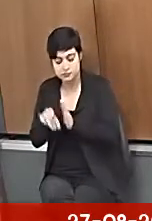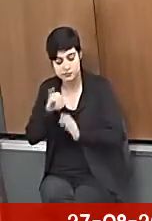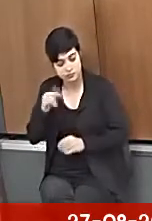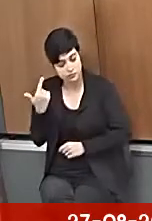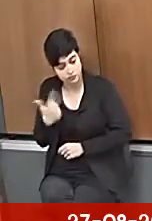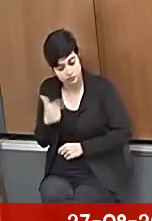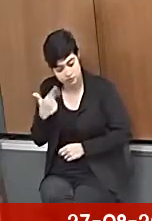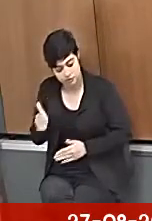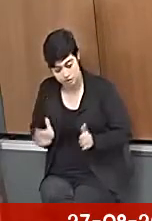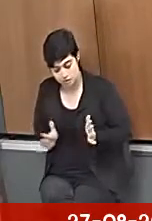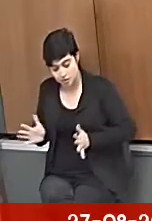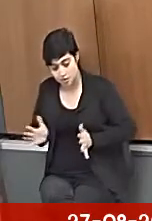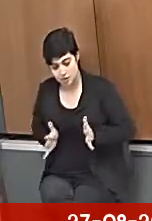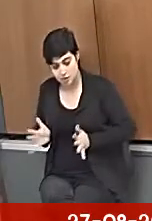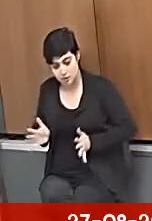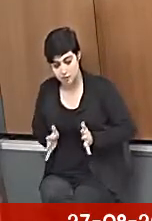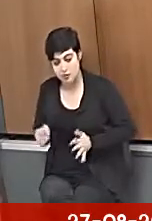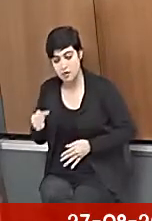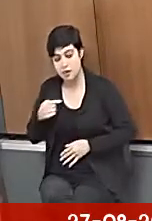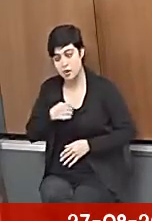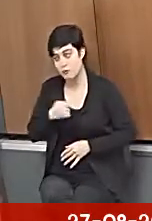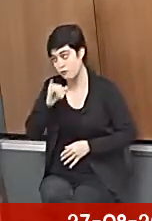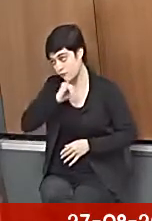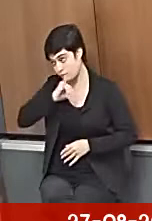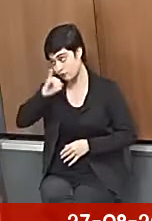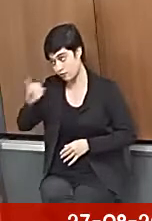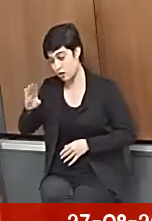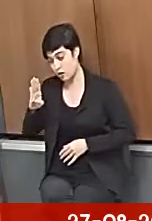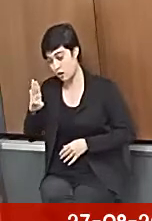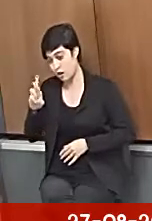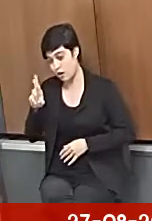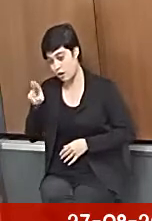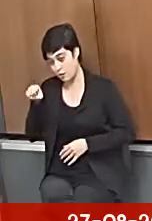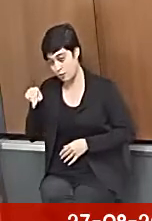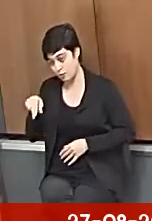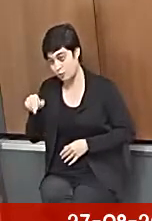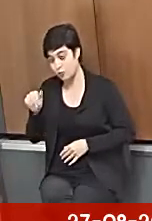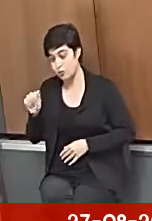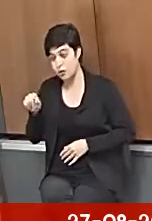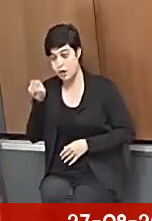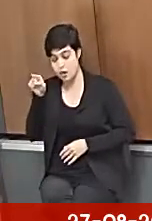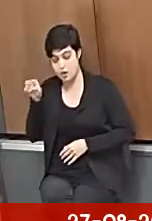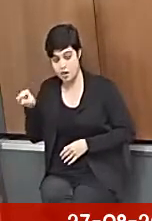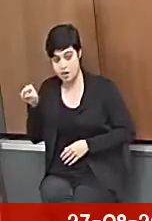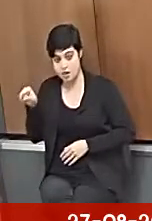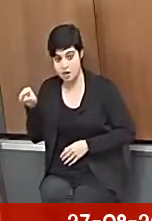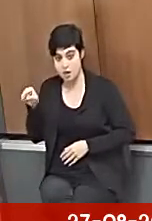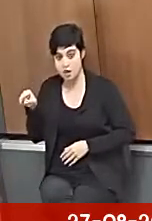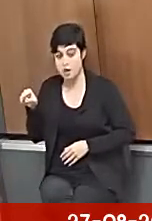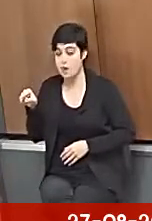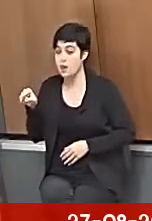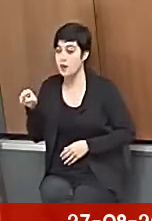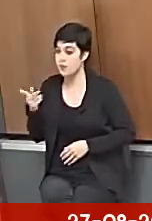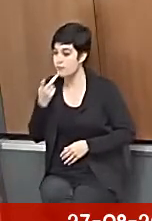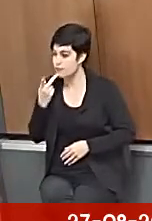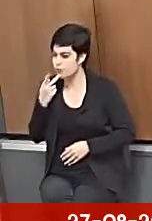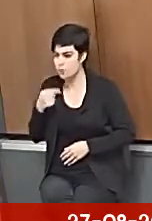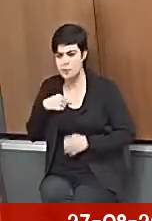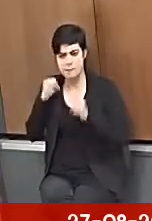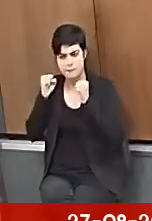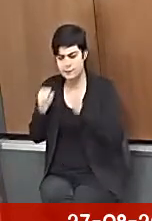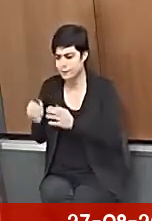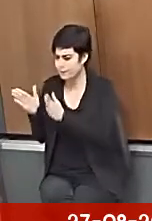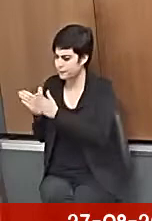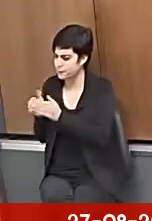acessibilidade eu voltarei para bruna que a bruna professor me colocou à disposição